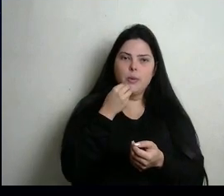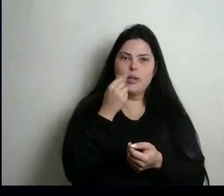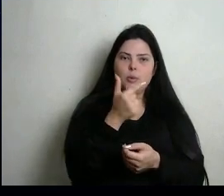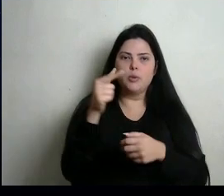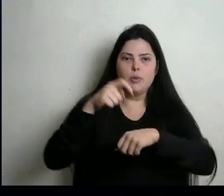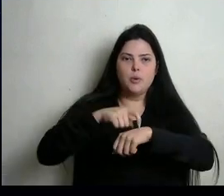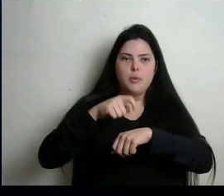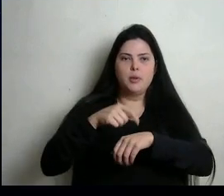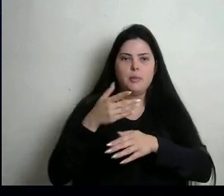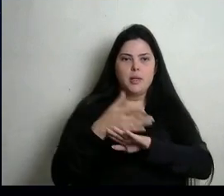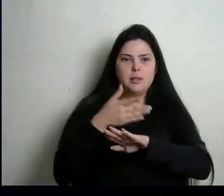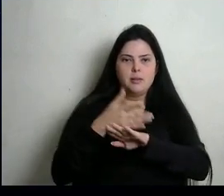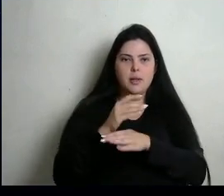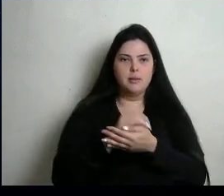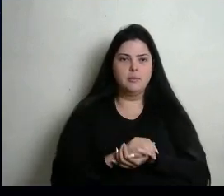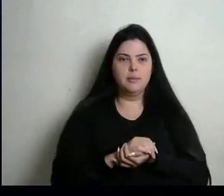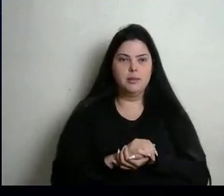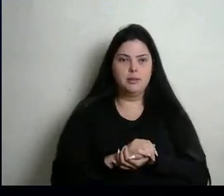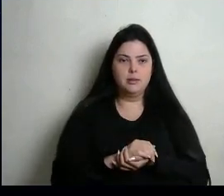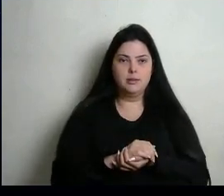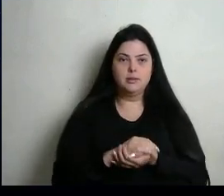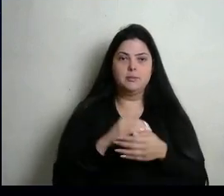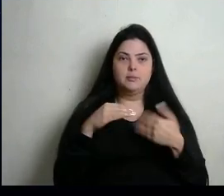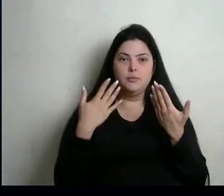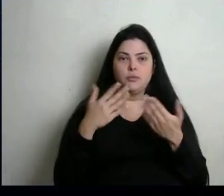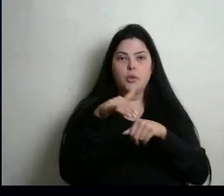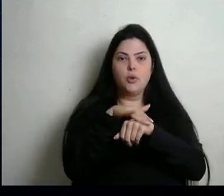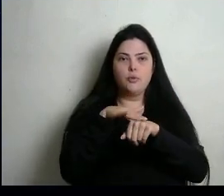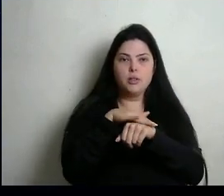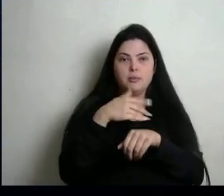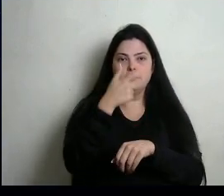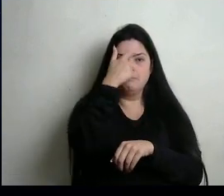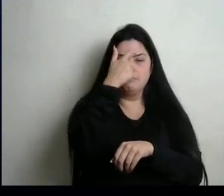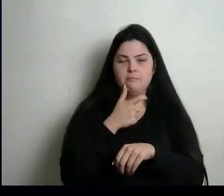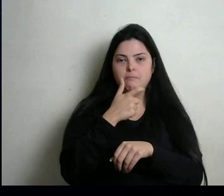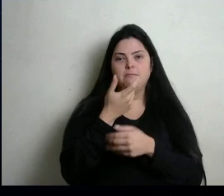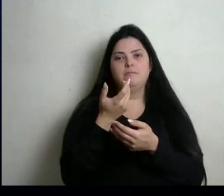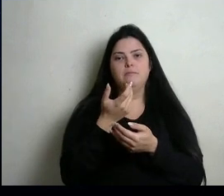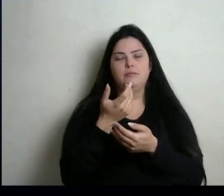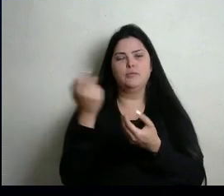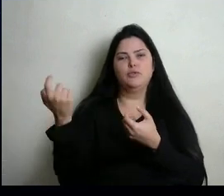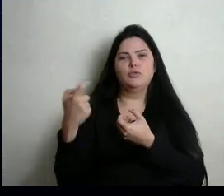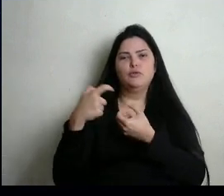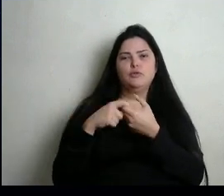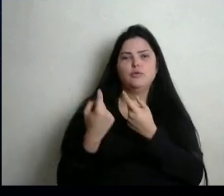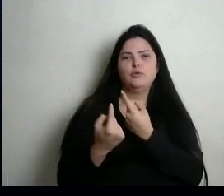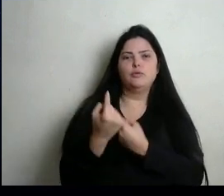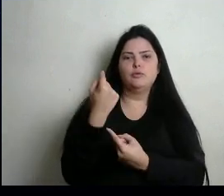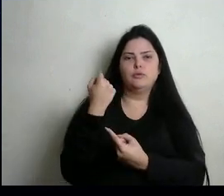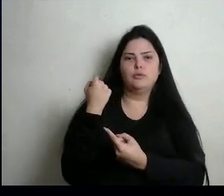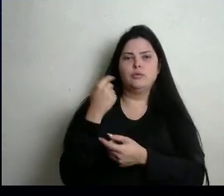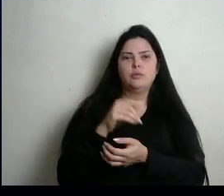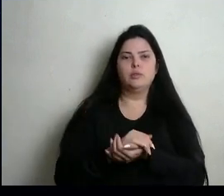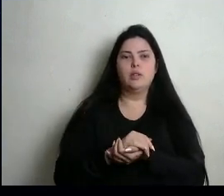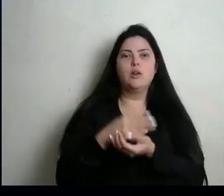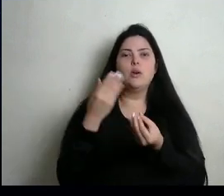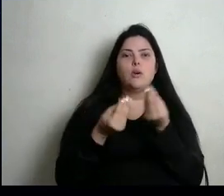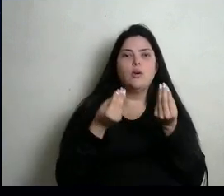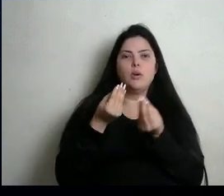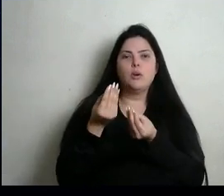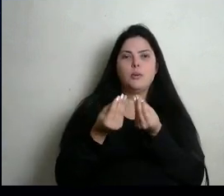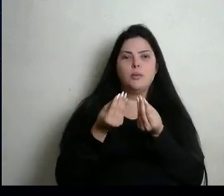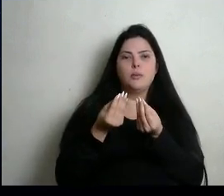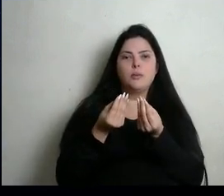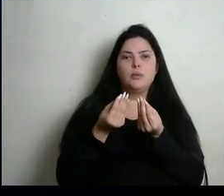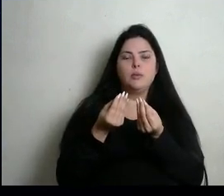edição. Pessoal, para falar um pouquinho de mim, eu queria voltar um pouco no tempo, então, como que eu cheguei ao mundo da